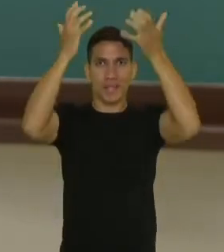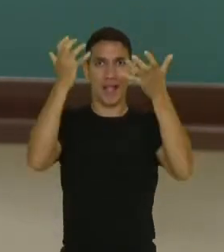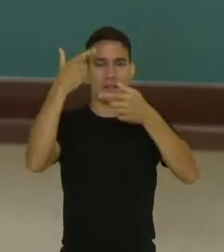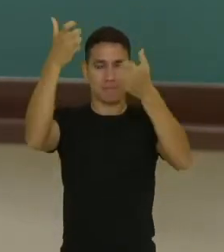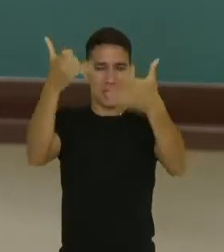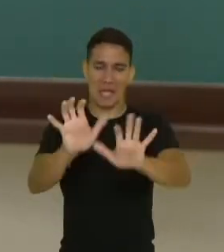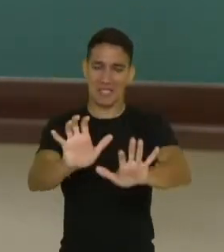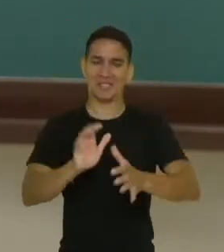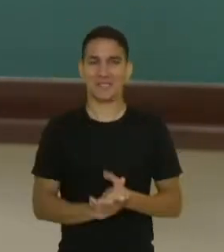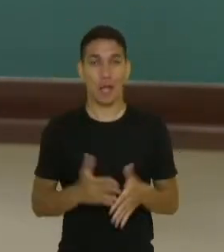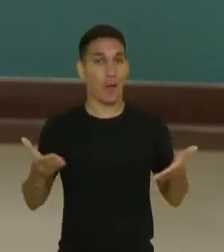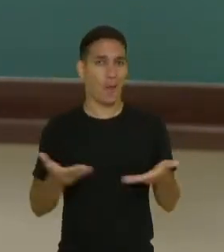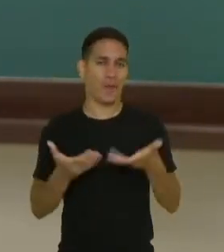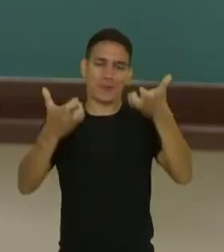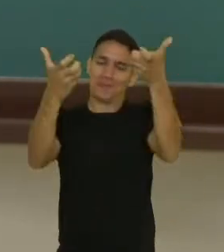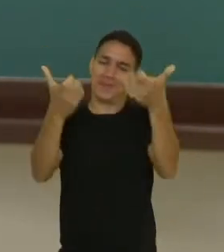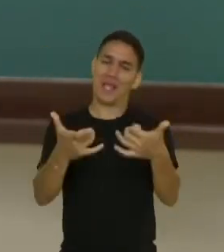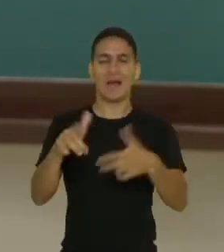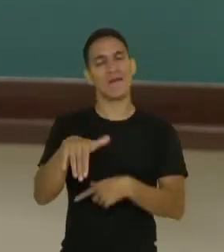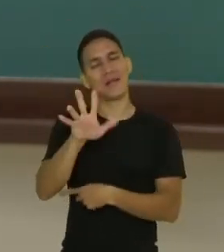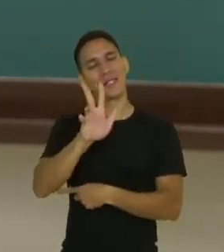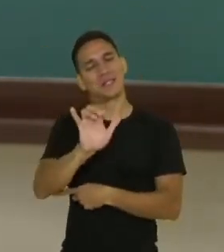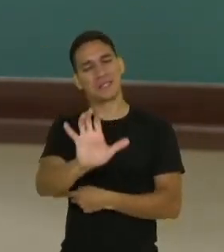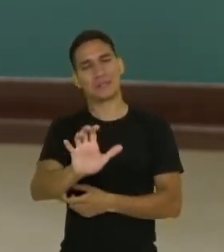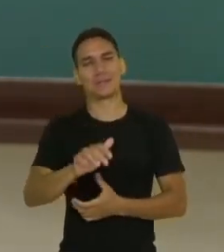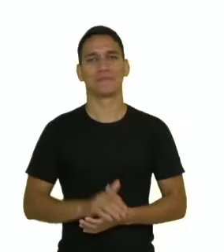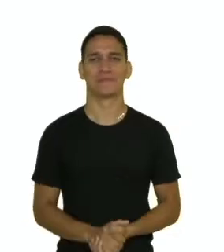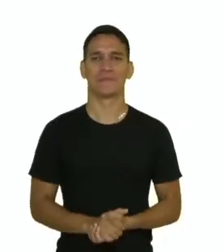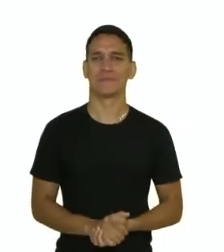Então hoje nós vamos conversar um pouquinho sobre isso.